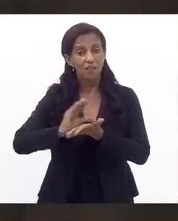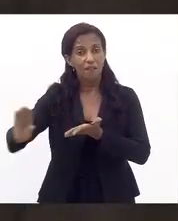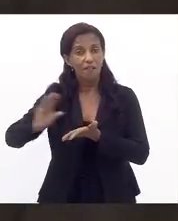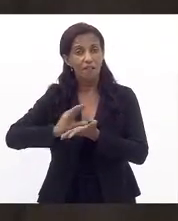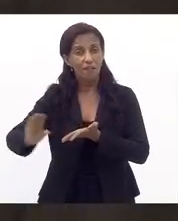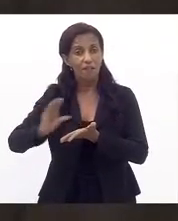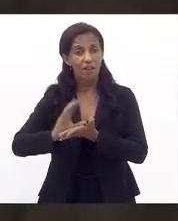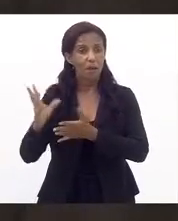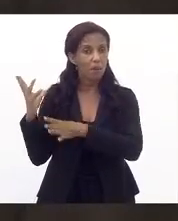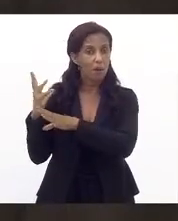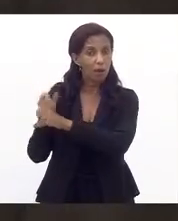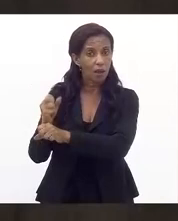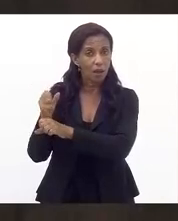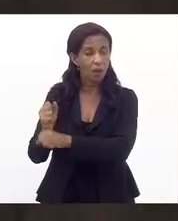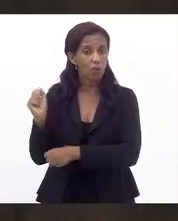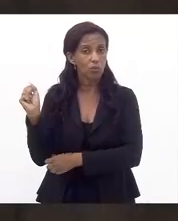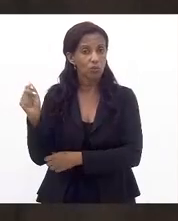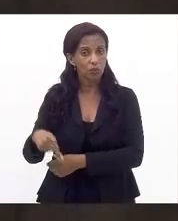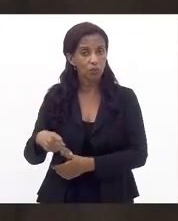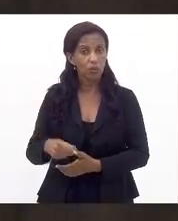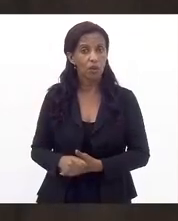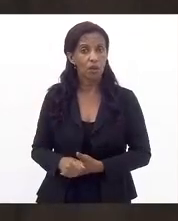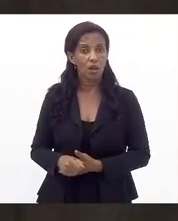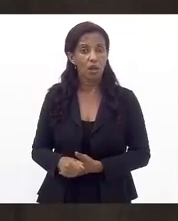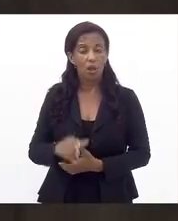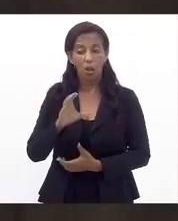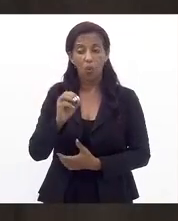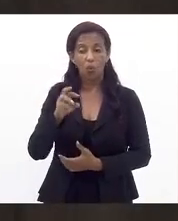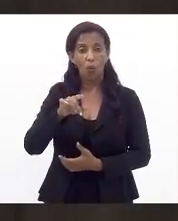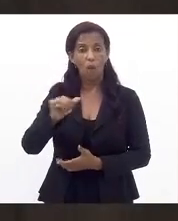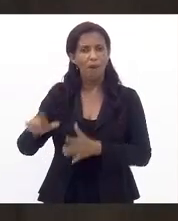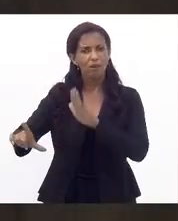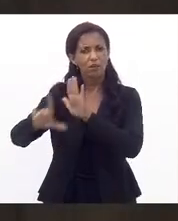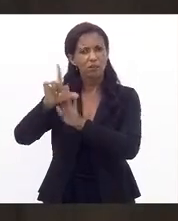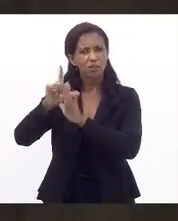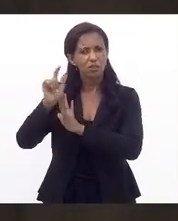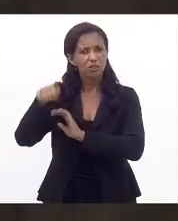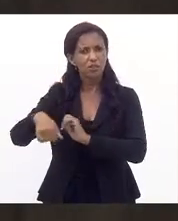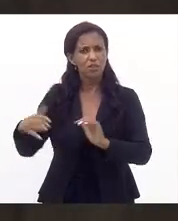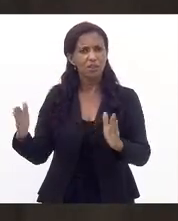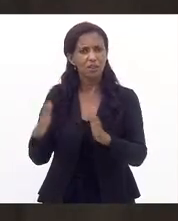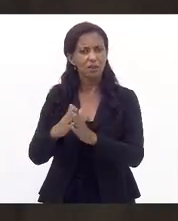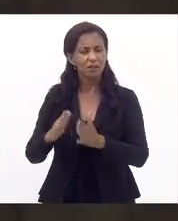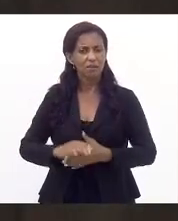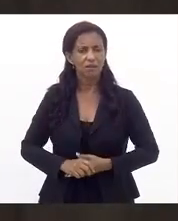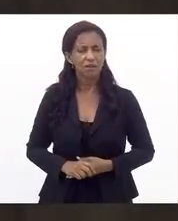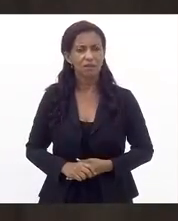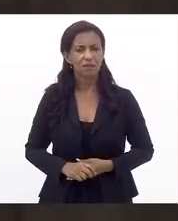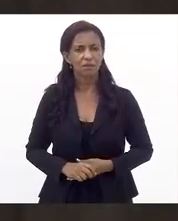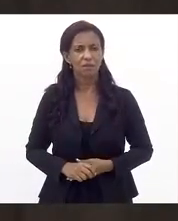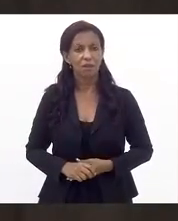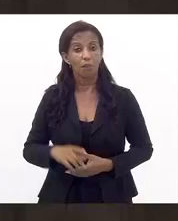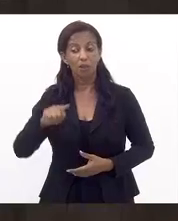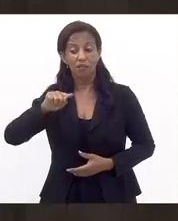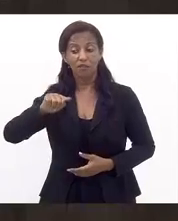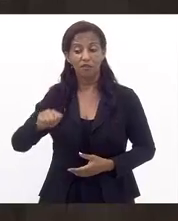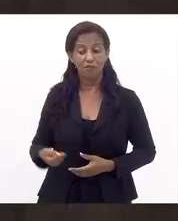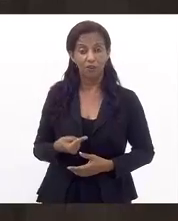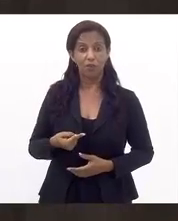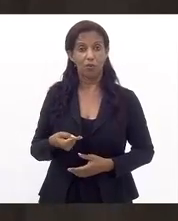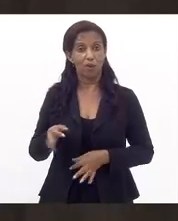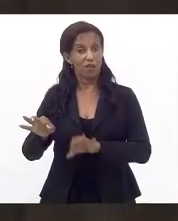integrará o cálculo dos proventos de aposentadoria é um comando legislativo desta casa aí ela bota,